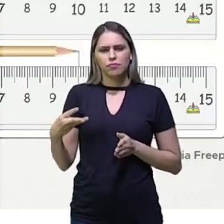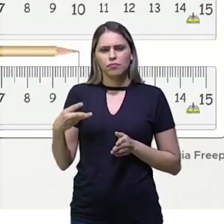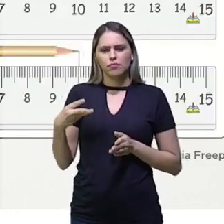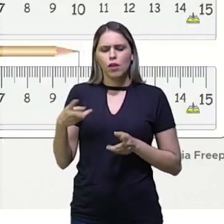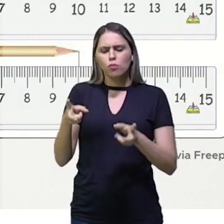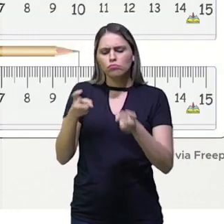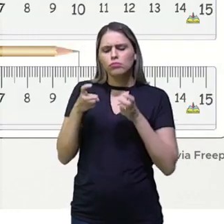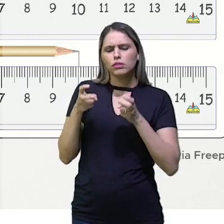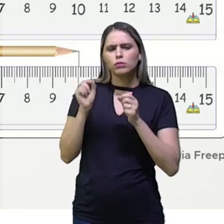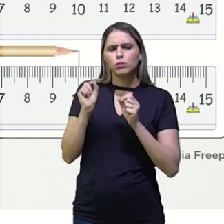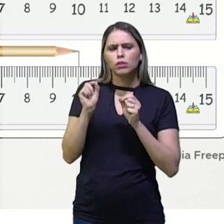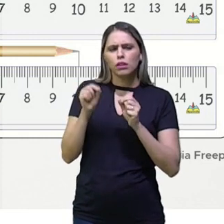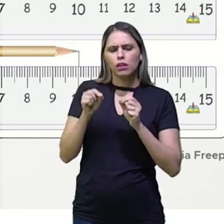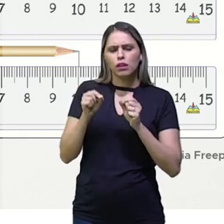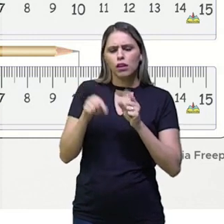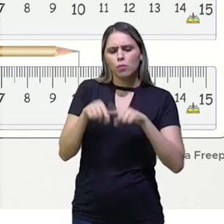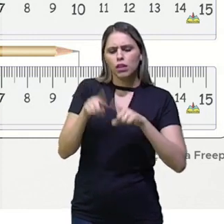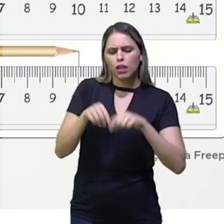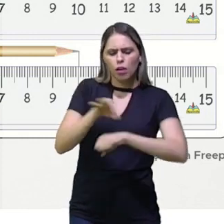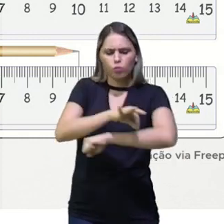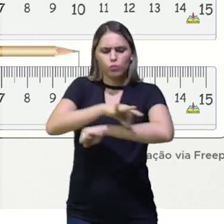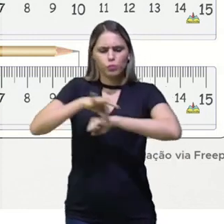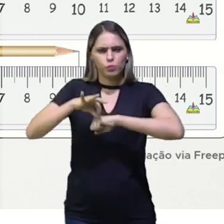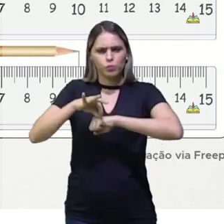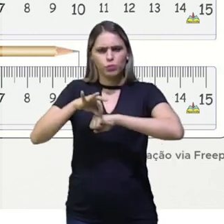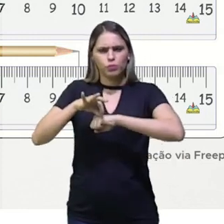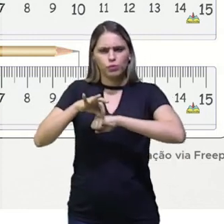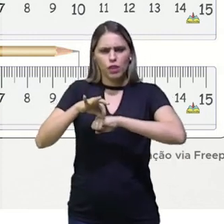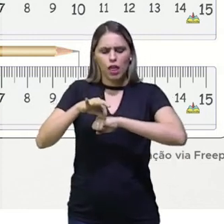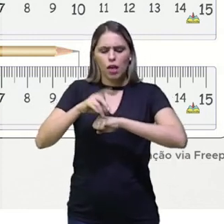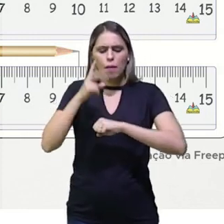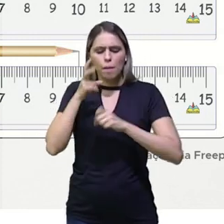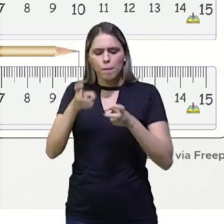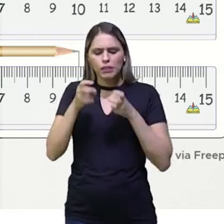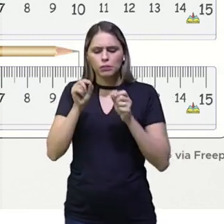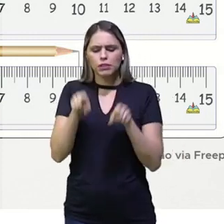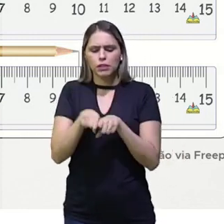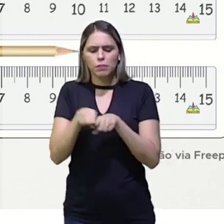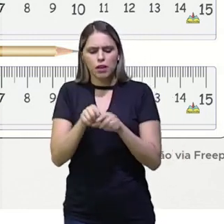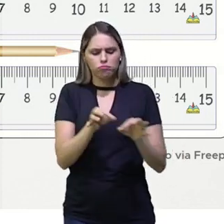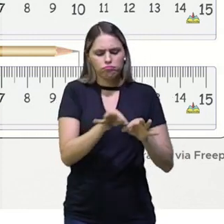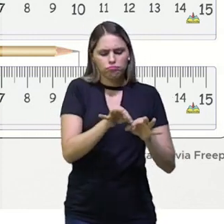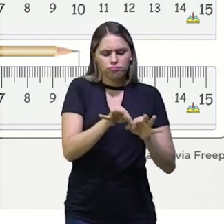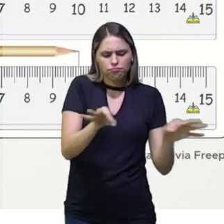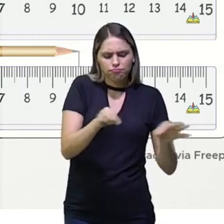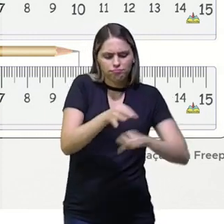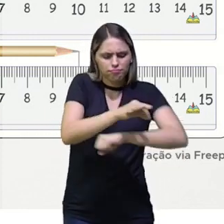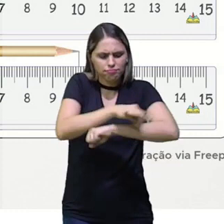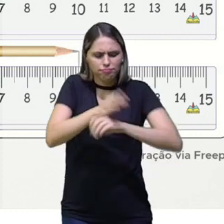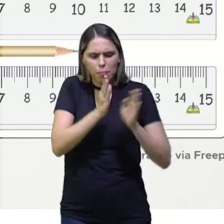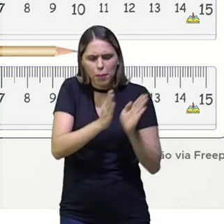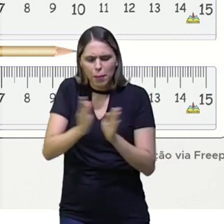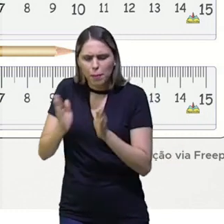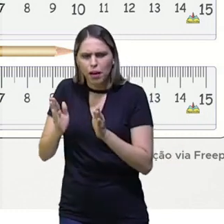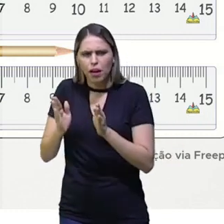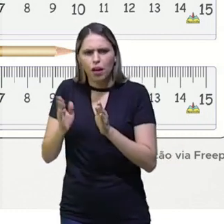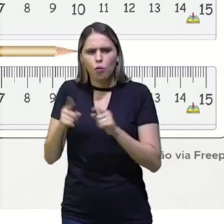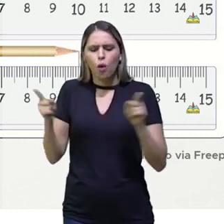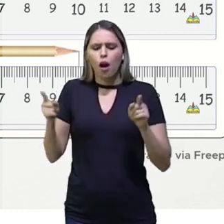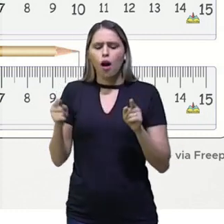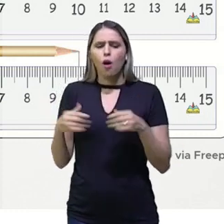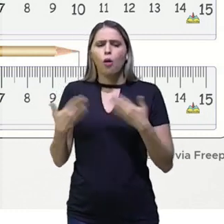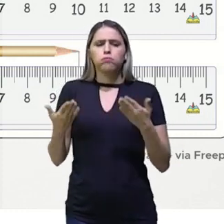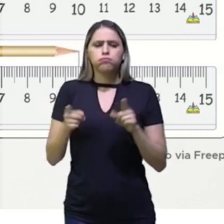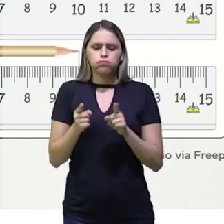Observe o objeto abaixo e suas medidas. Depois marque a opção que indica o objeto de maior